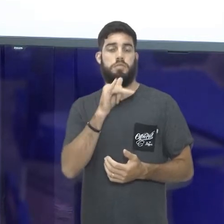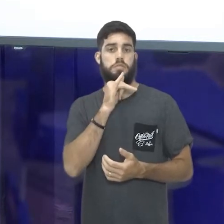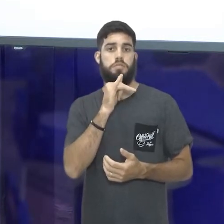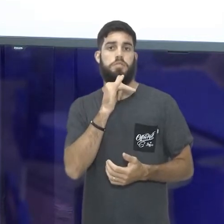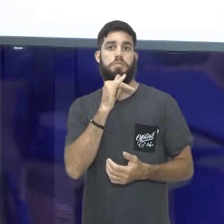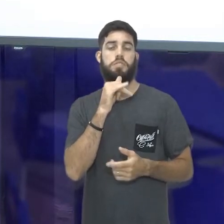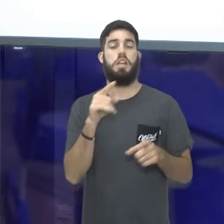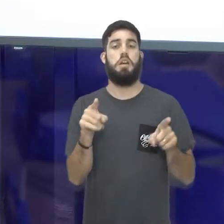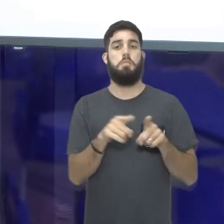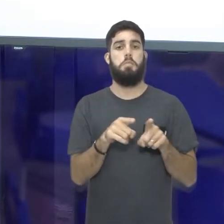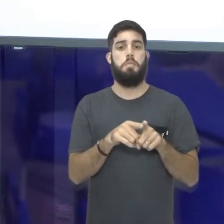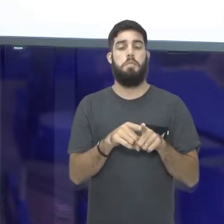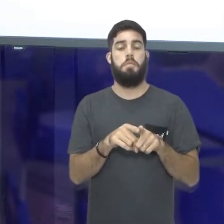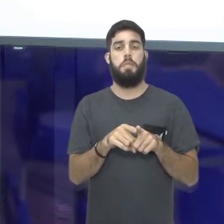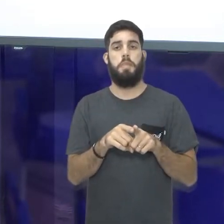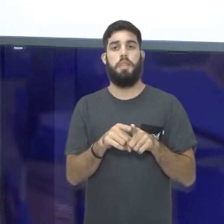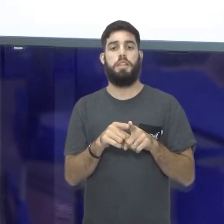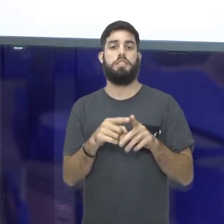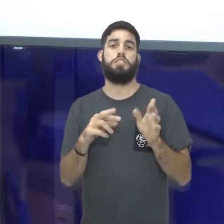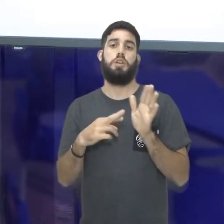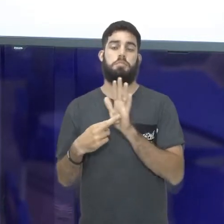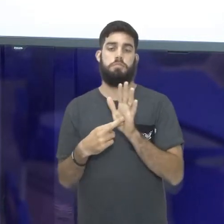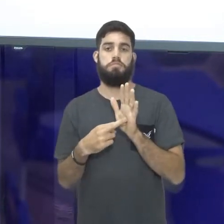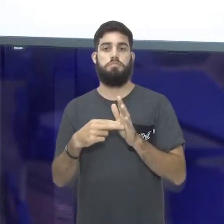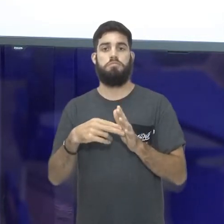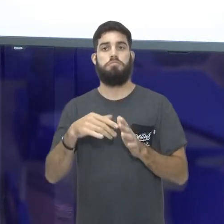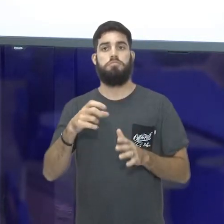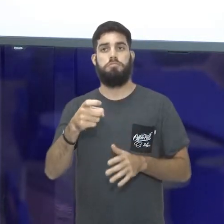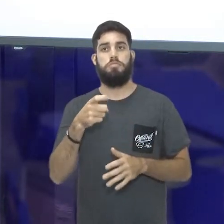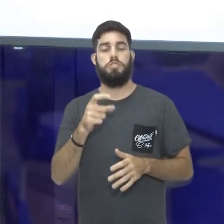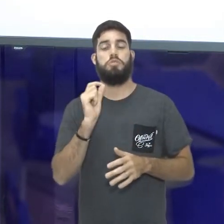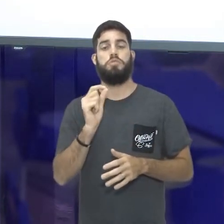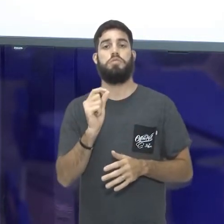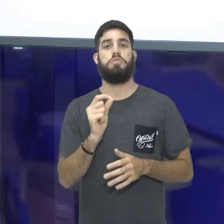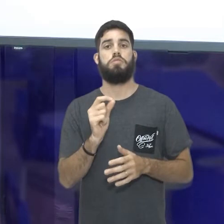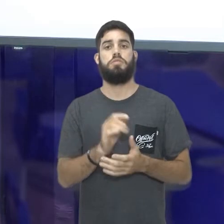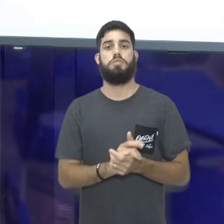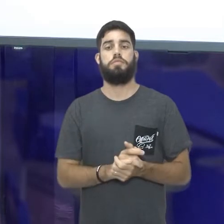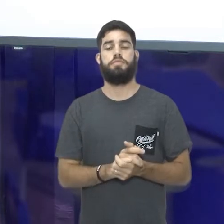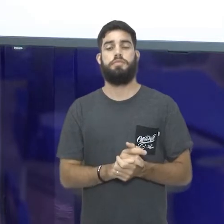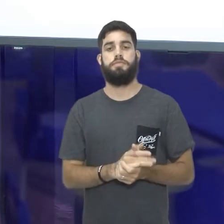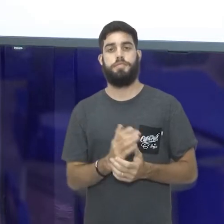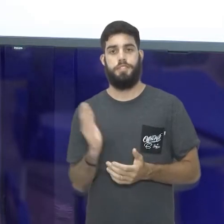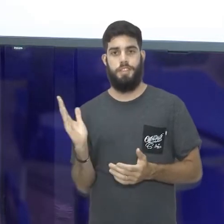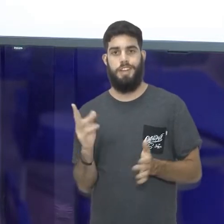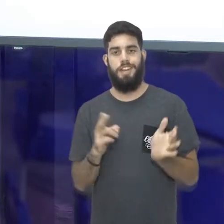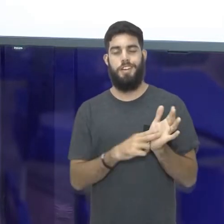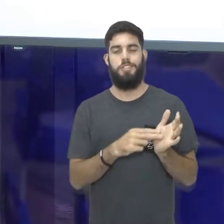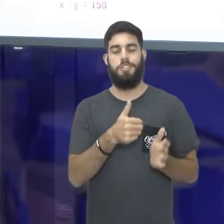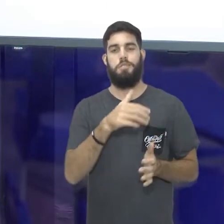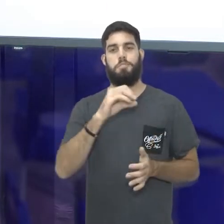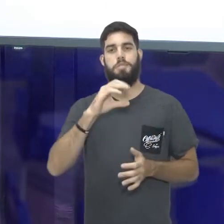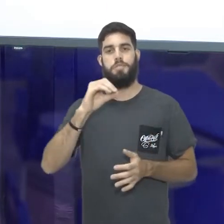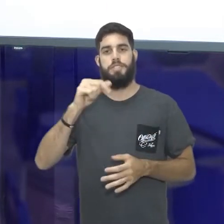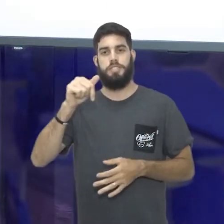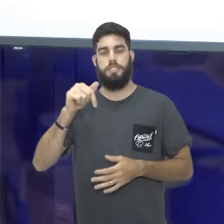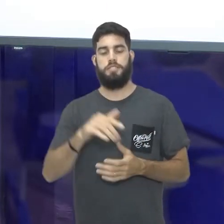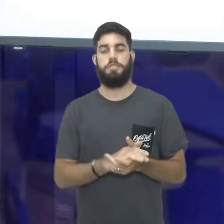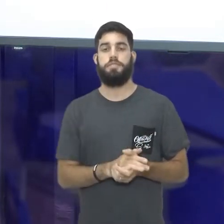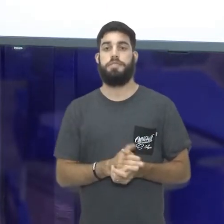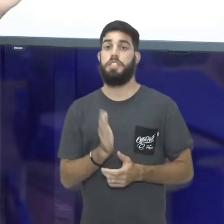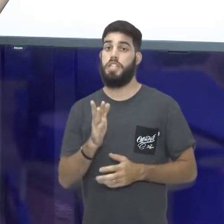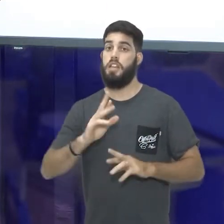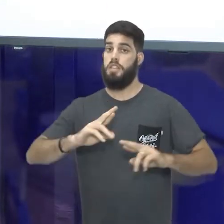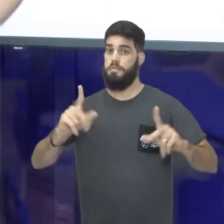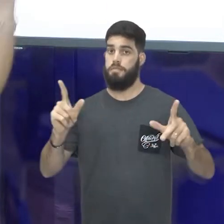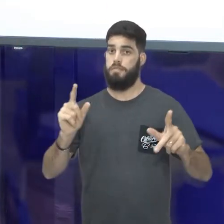de casos confirmados, que é representado pela variável x, eu terei um total exatamente igual a 1.007. Já a diferença, ele